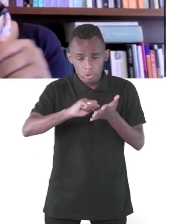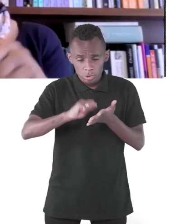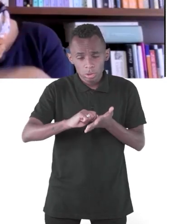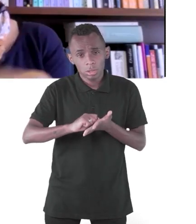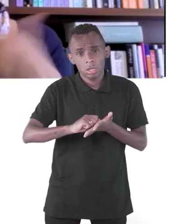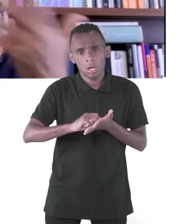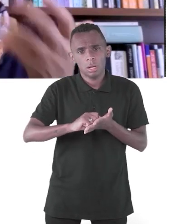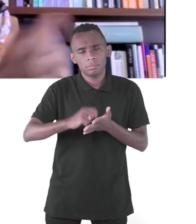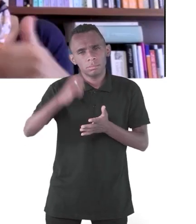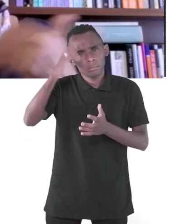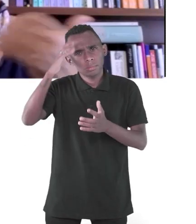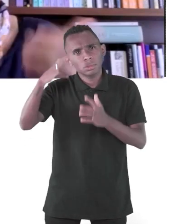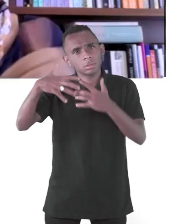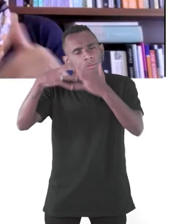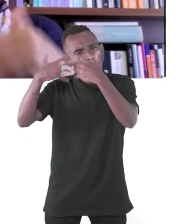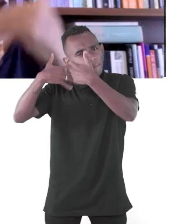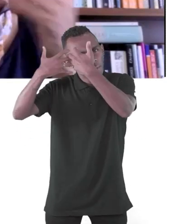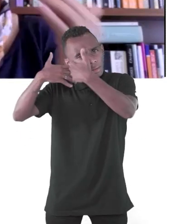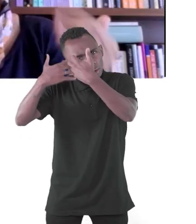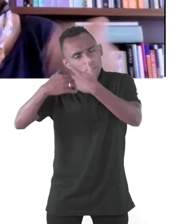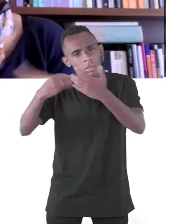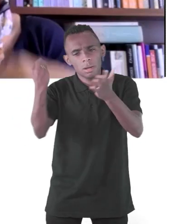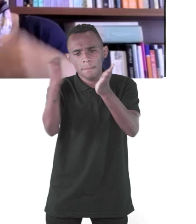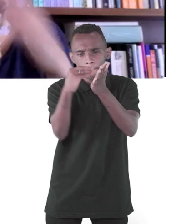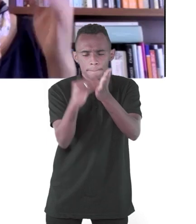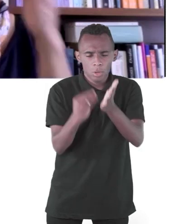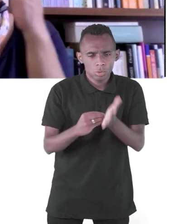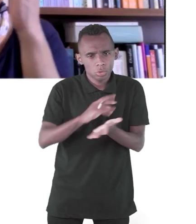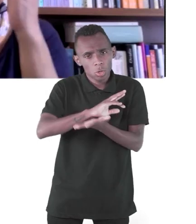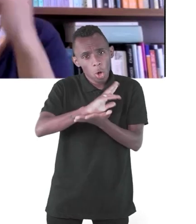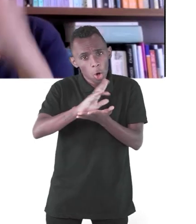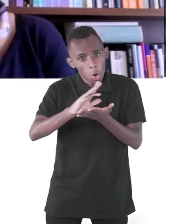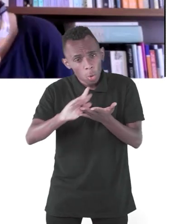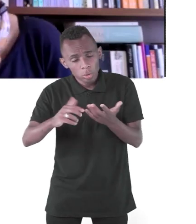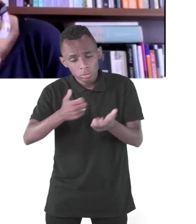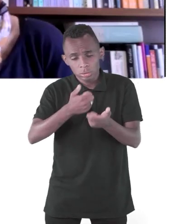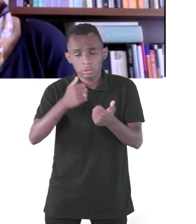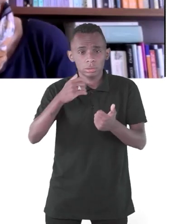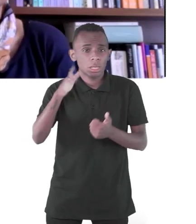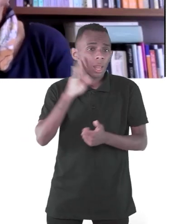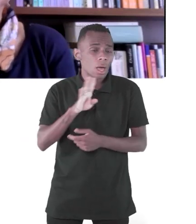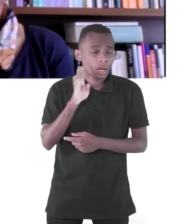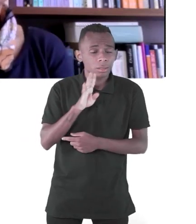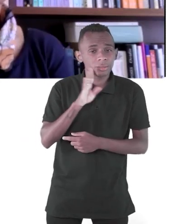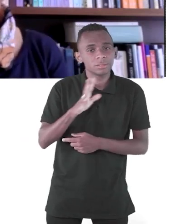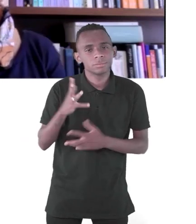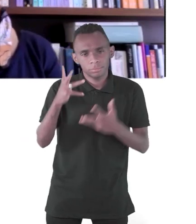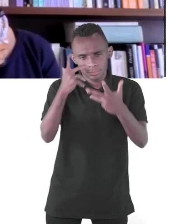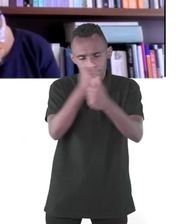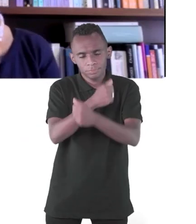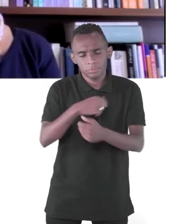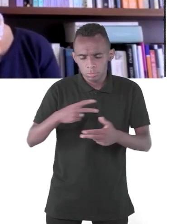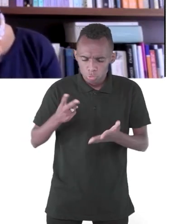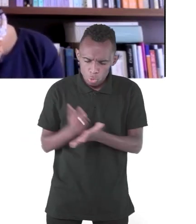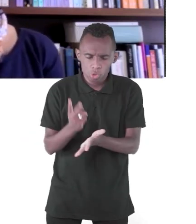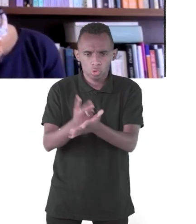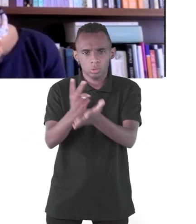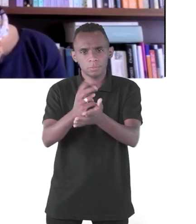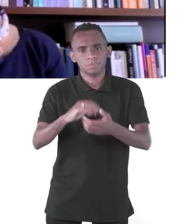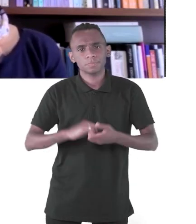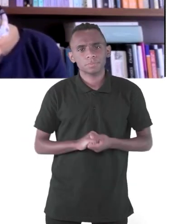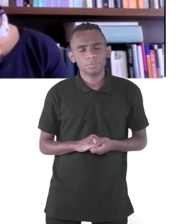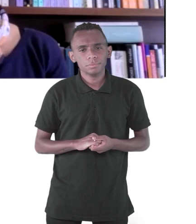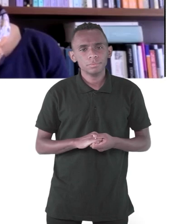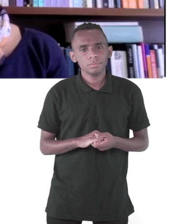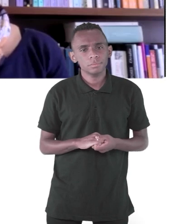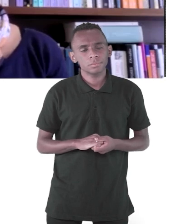escreve, né? Ela faz as reflexões e ela posta coisas, posta textos muito interessantes ali. Lindo, lindo. Ó, vamos avançar. Eu queria